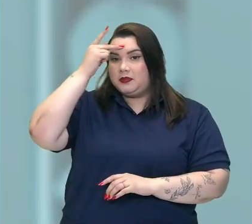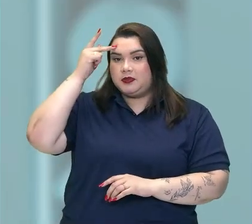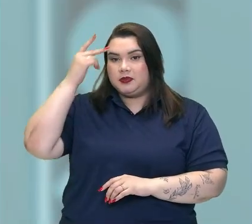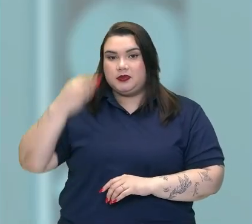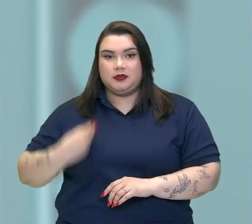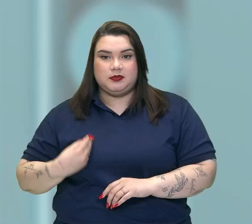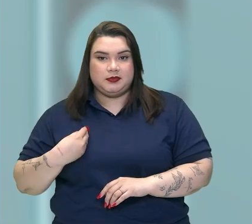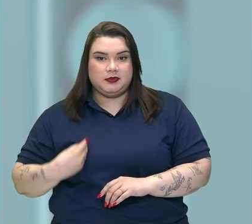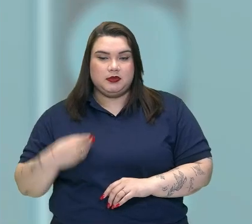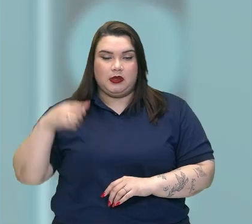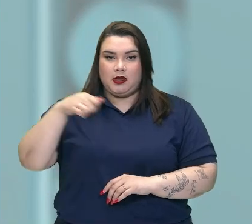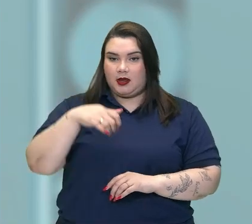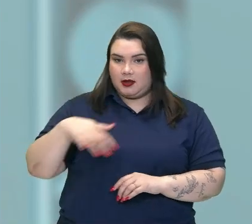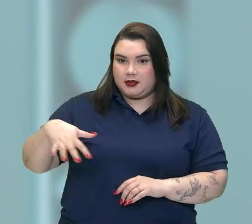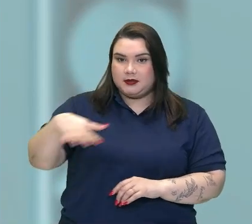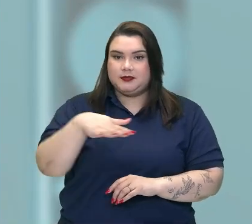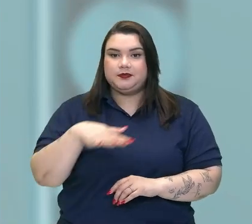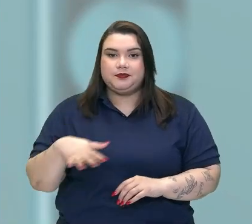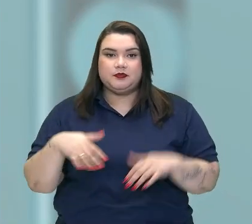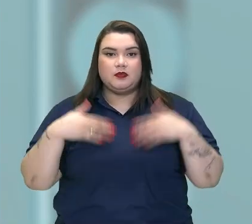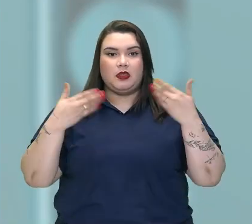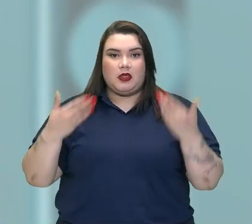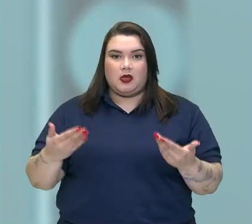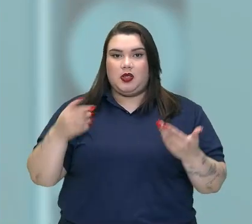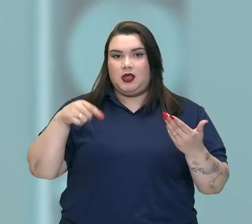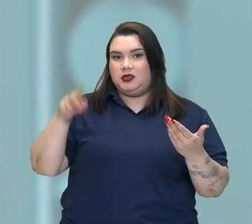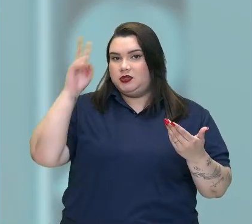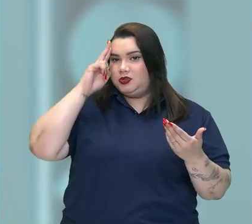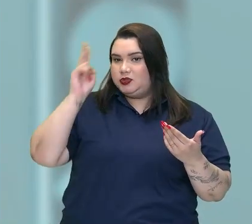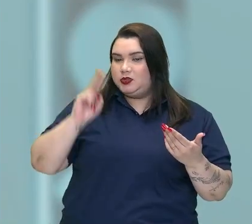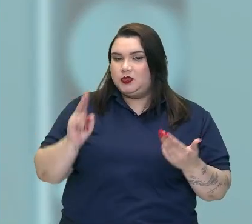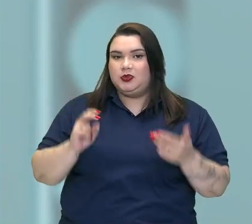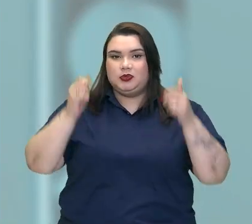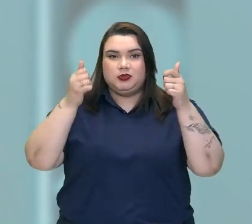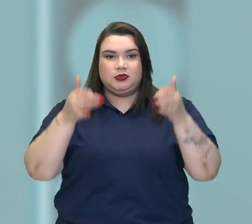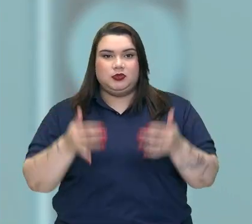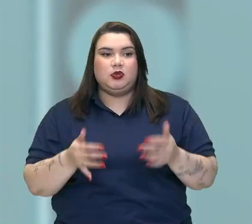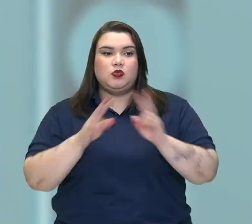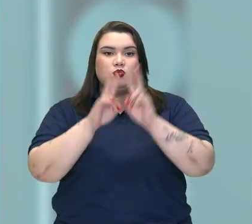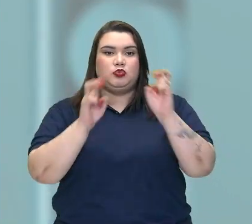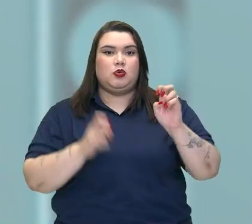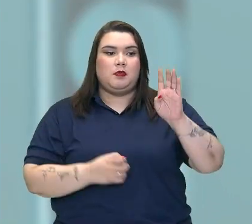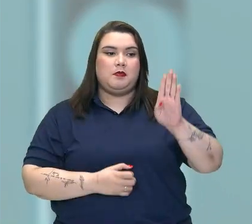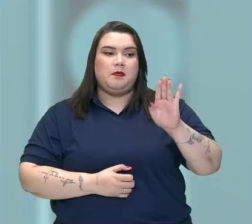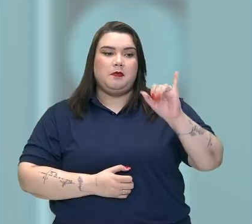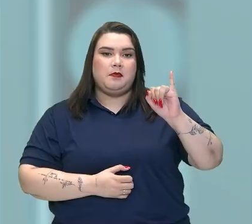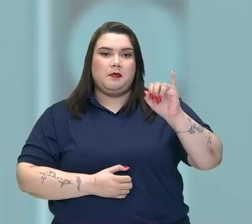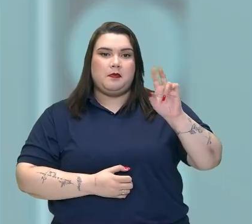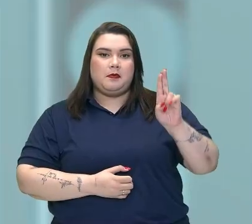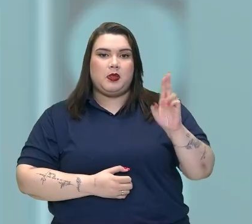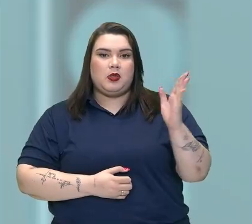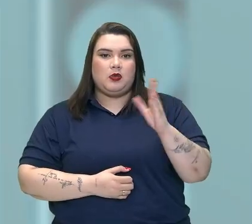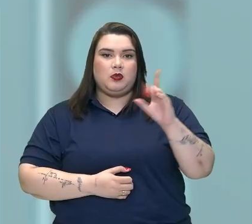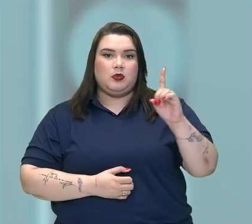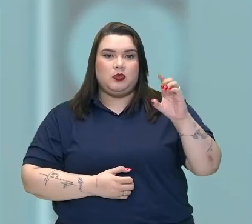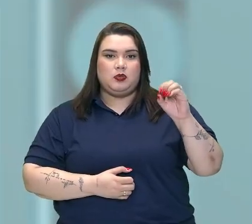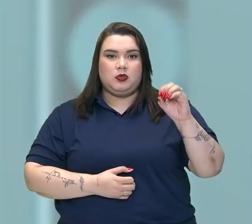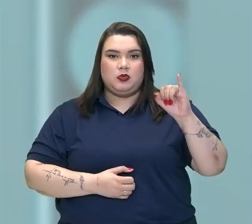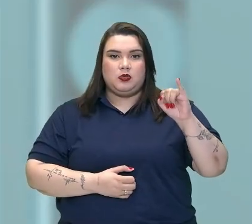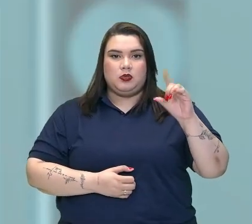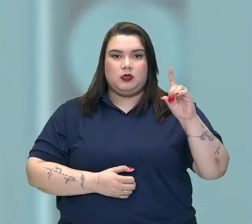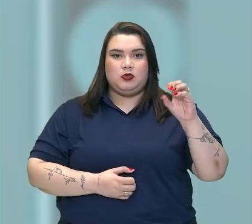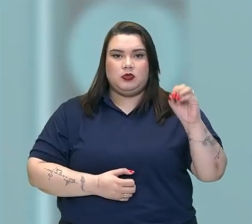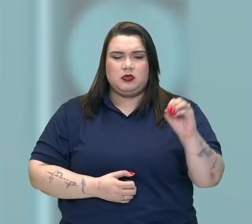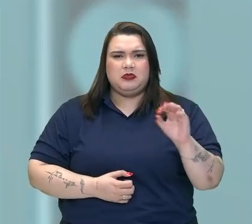vivem nessa região. E aí uma dessas histórias é sobre Bill Doido, né? E quando você faz a pesquisa, por exemplo, sobre o